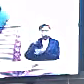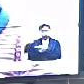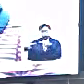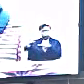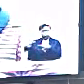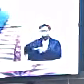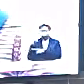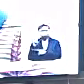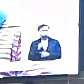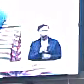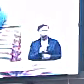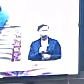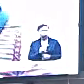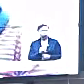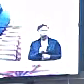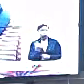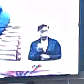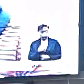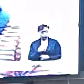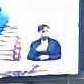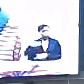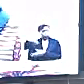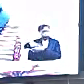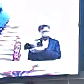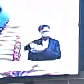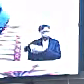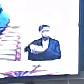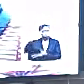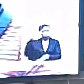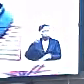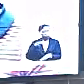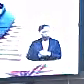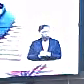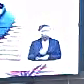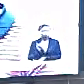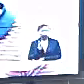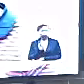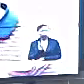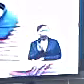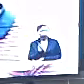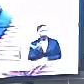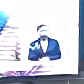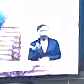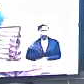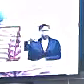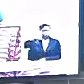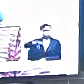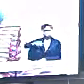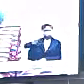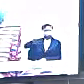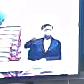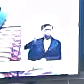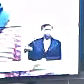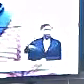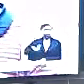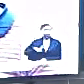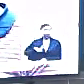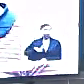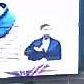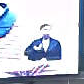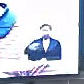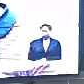votamos nes nós pagamos nossos impostos para se transformar em em salário deles e eles não